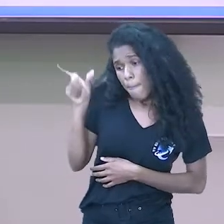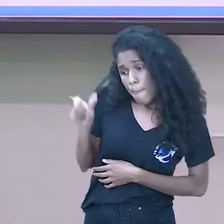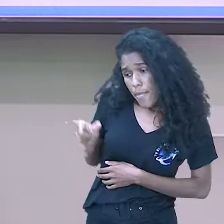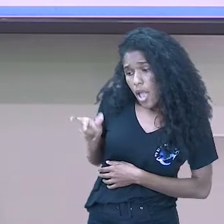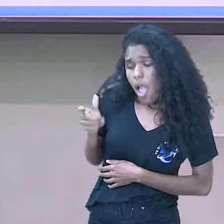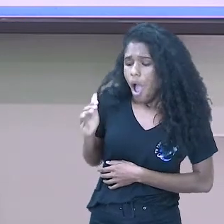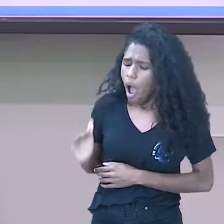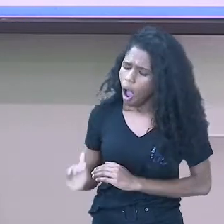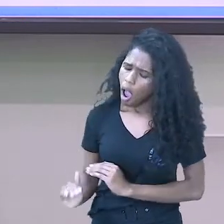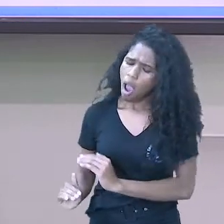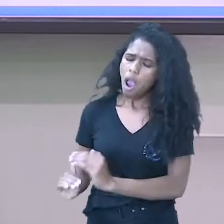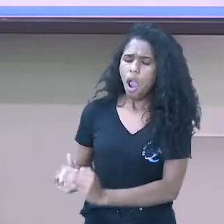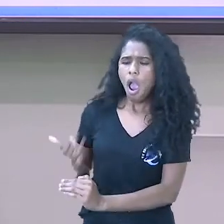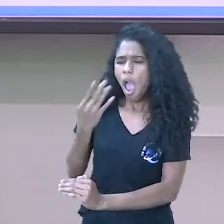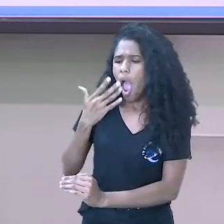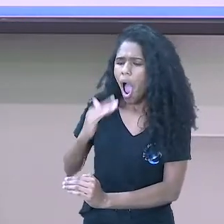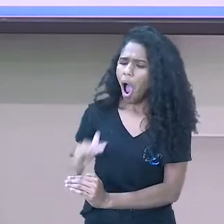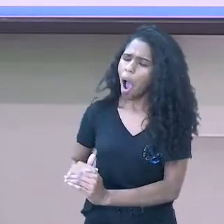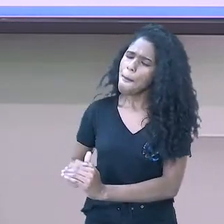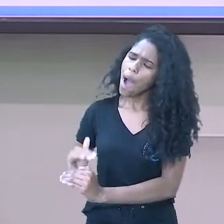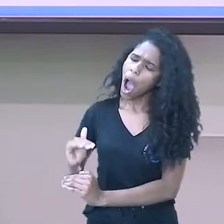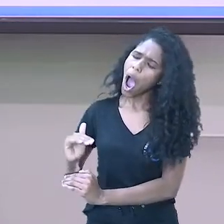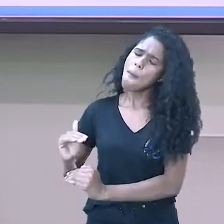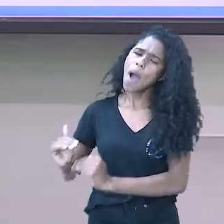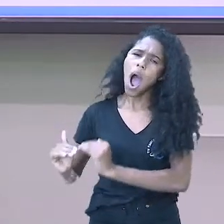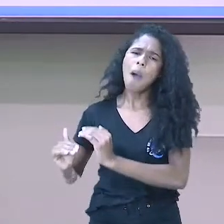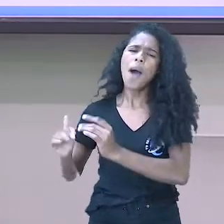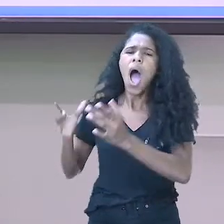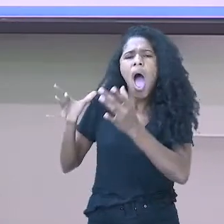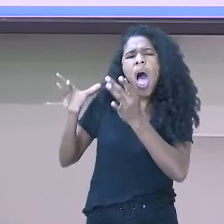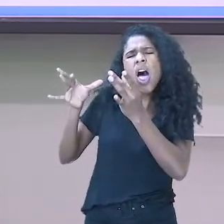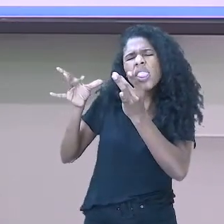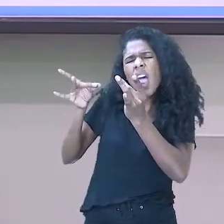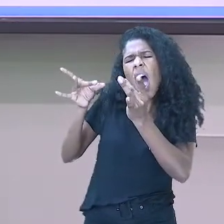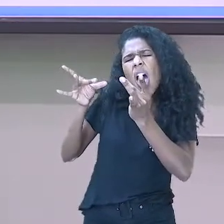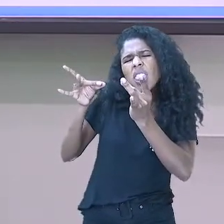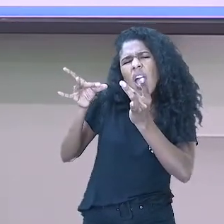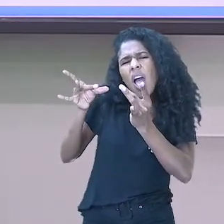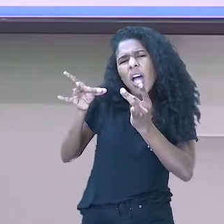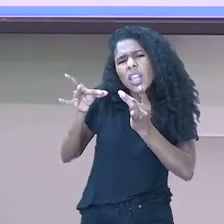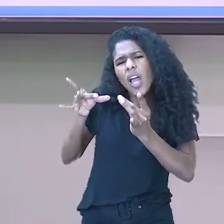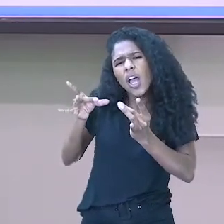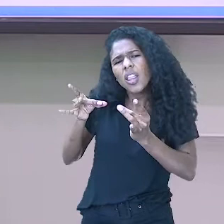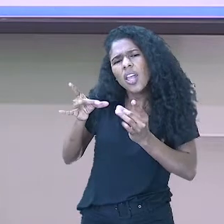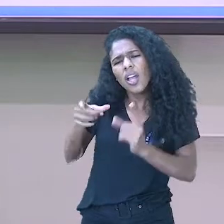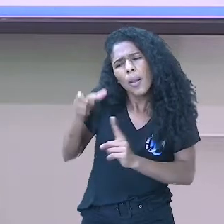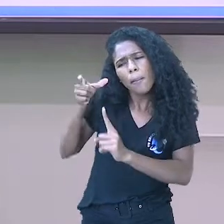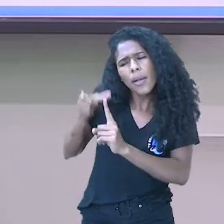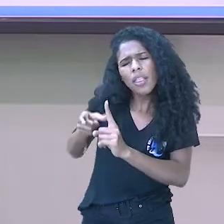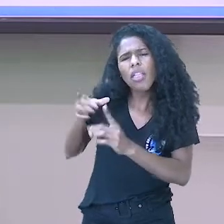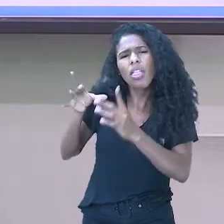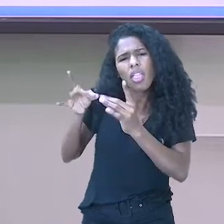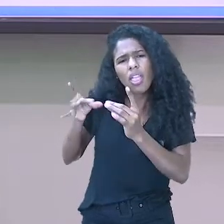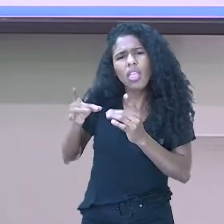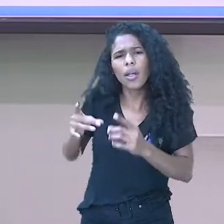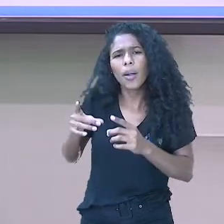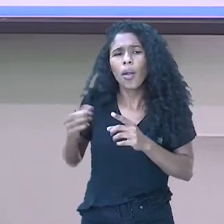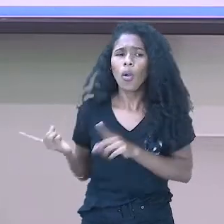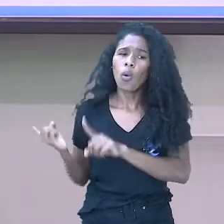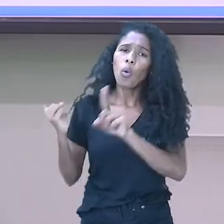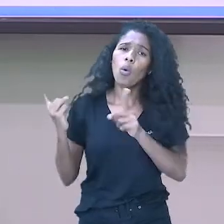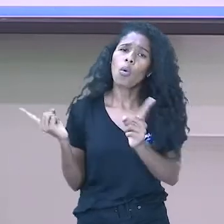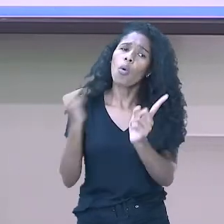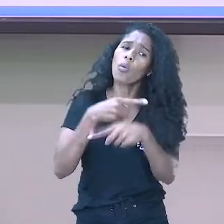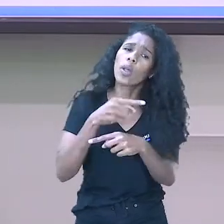da vida dela, depois detalha muito bem as personagens, o contrário da crônica, que você vai ver